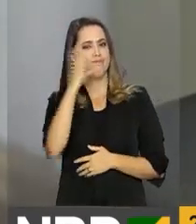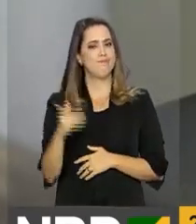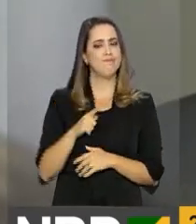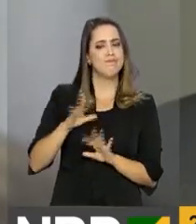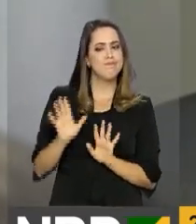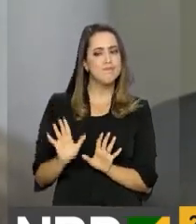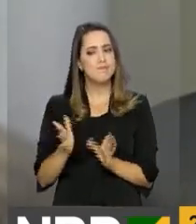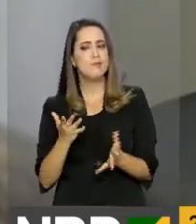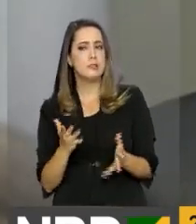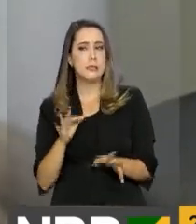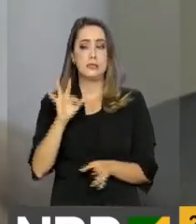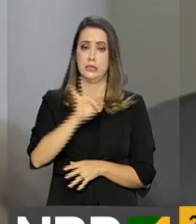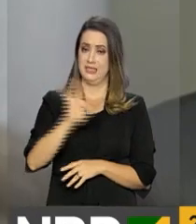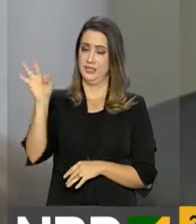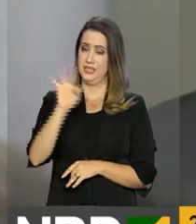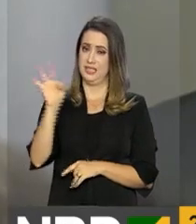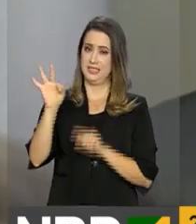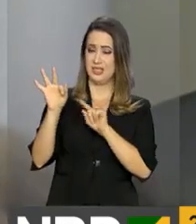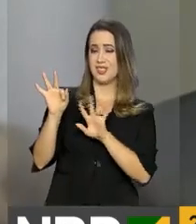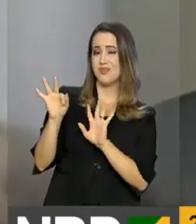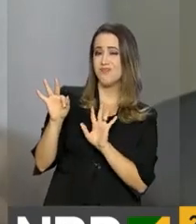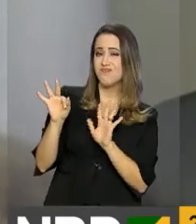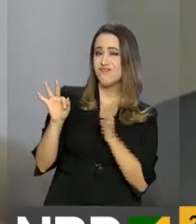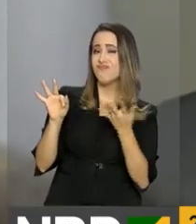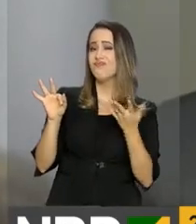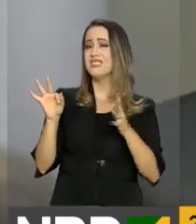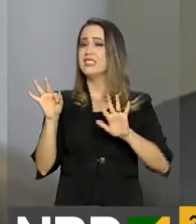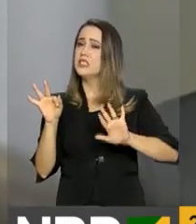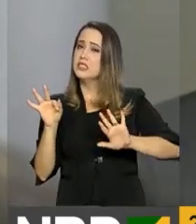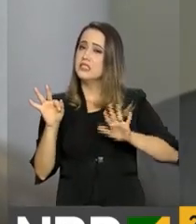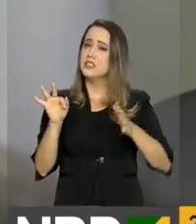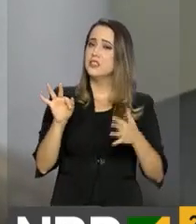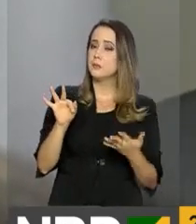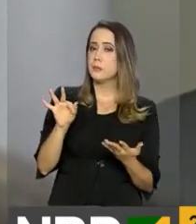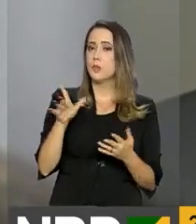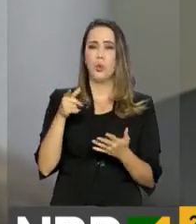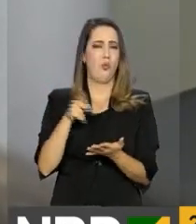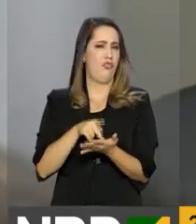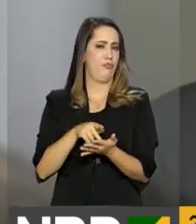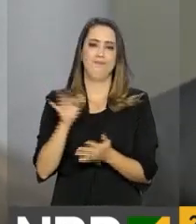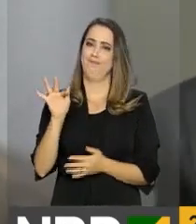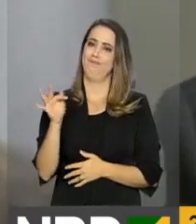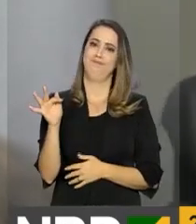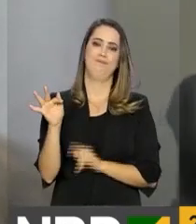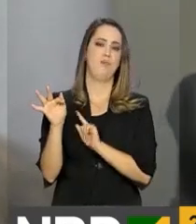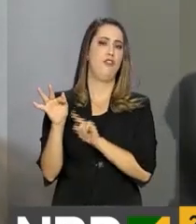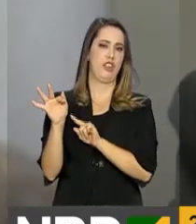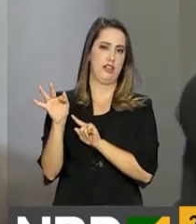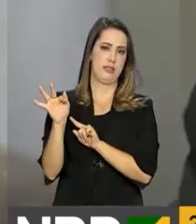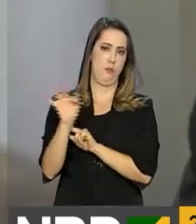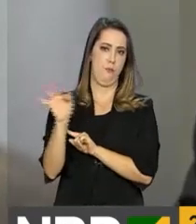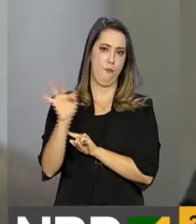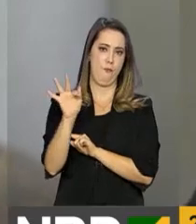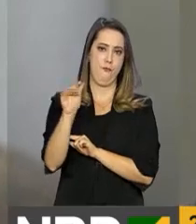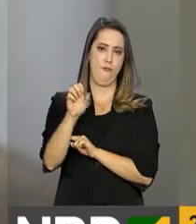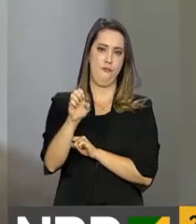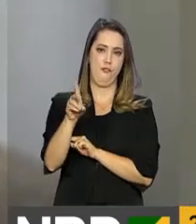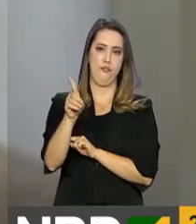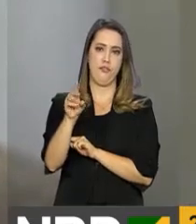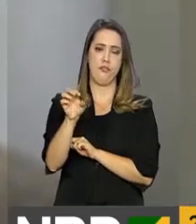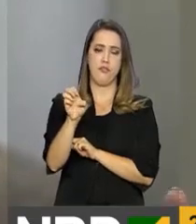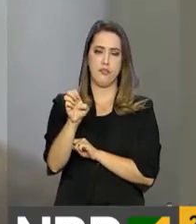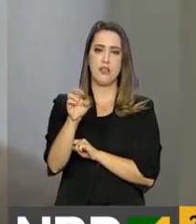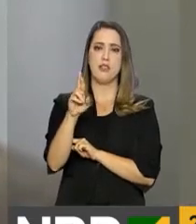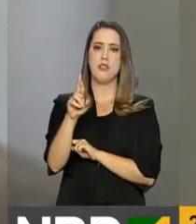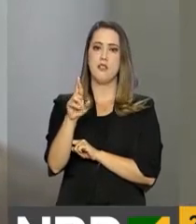digamos assim, um pouco capenga, não é? Ela não é uma federação verdadeira. E eu tinha isso nos meus objetivos,